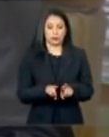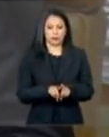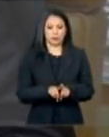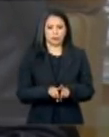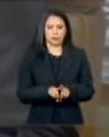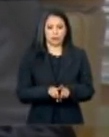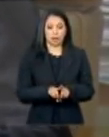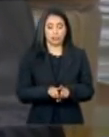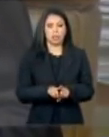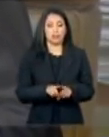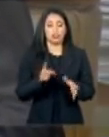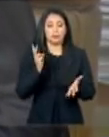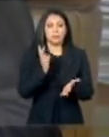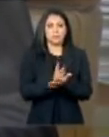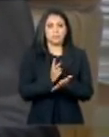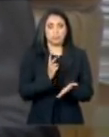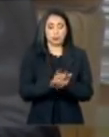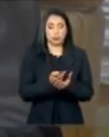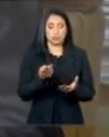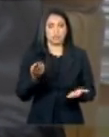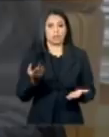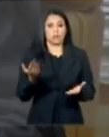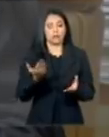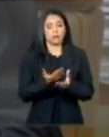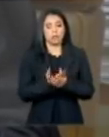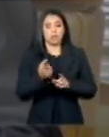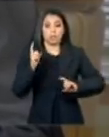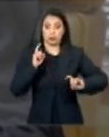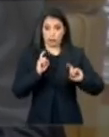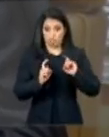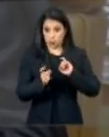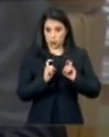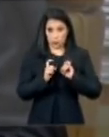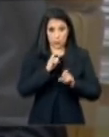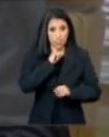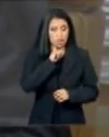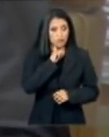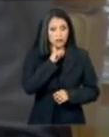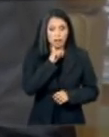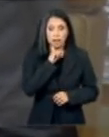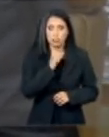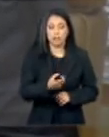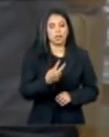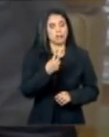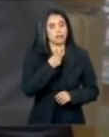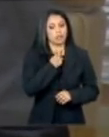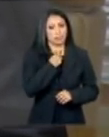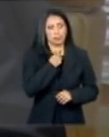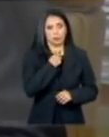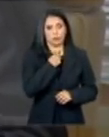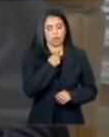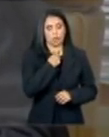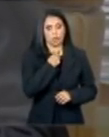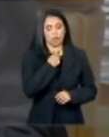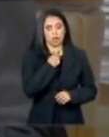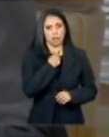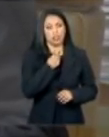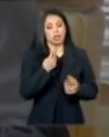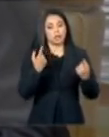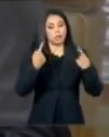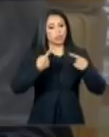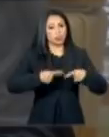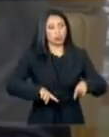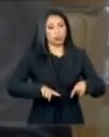administrativo ninguém pode ninguém pode ser privado de sua liberdade seus